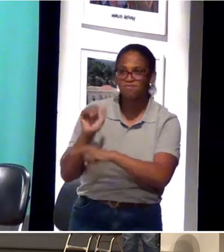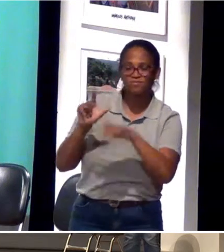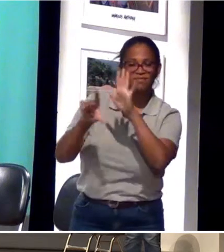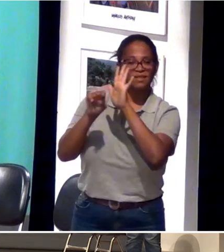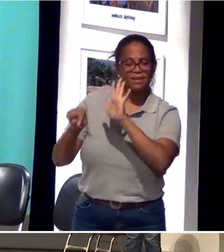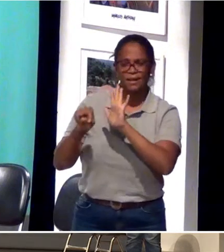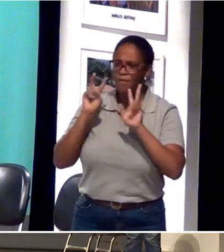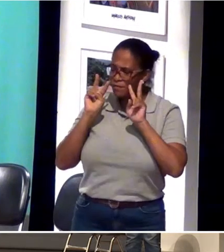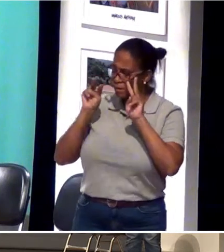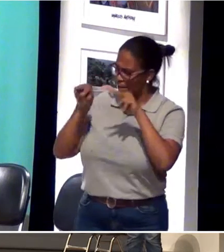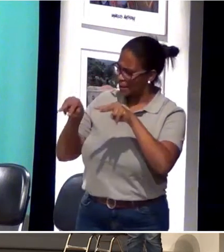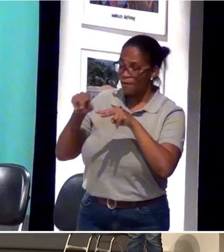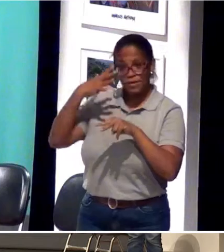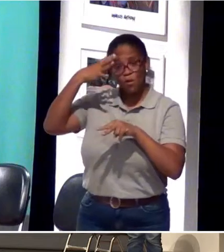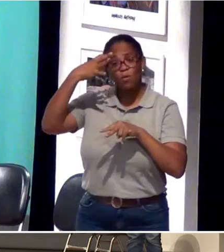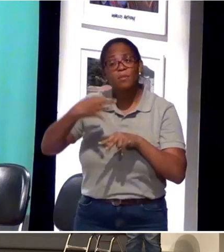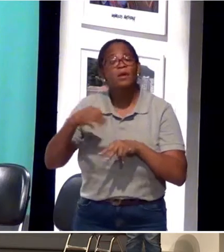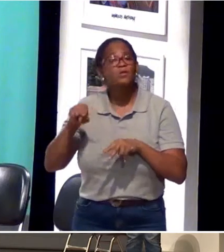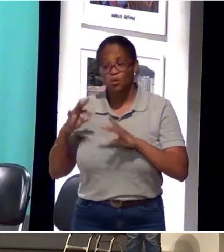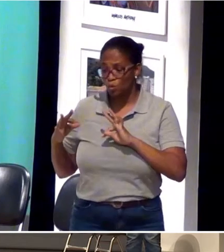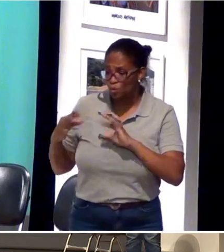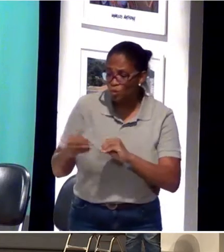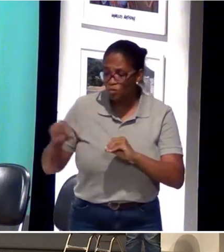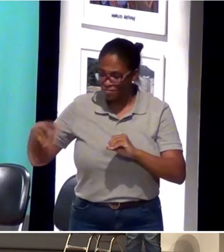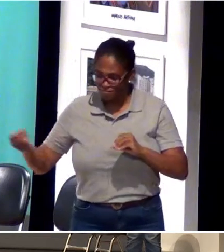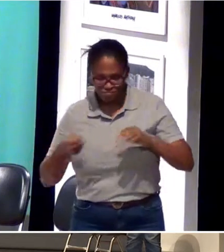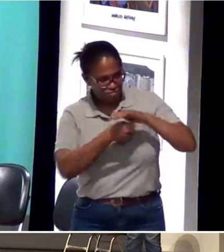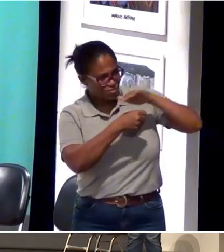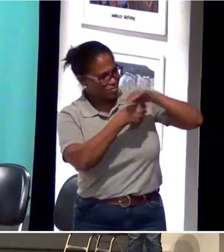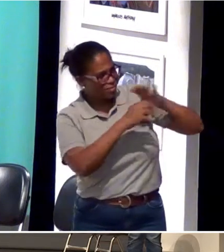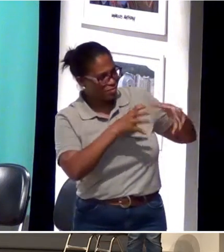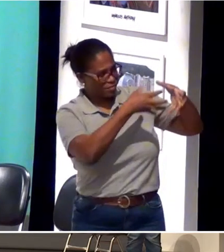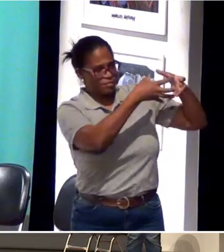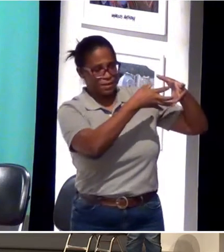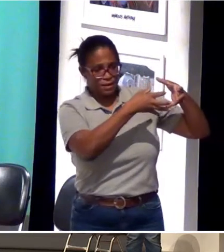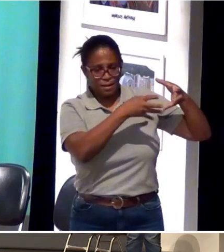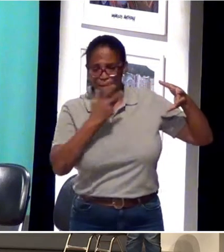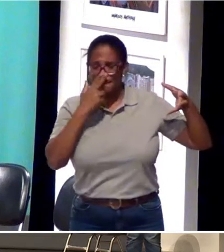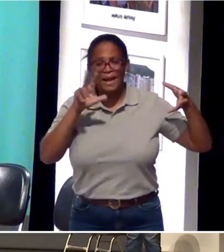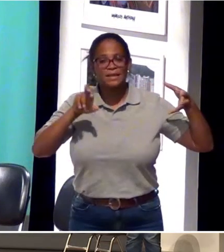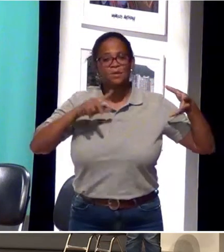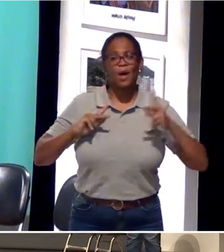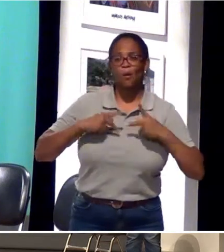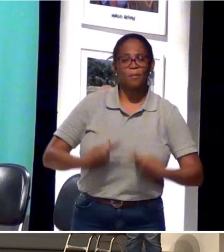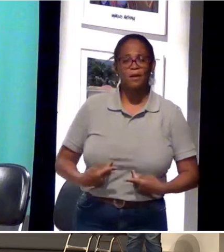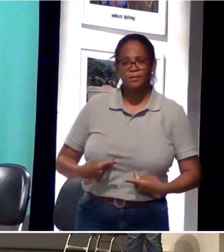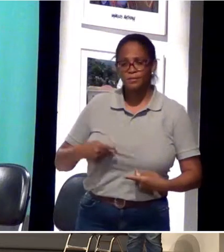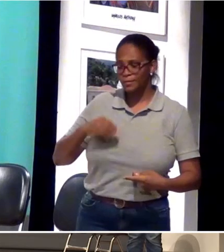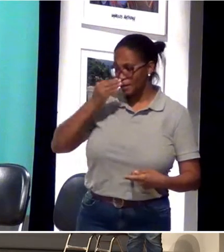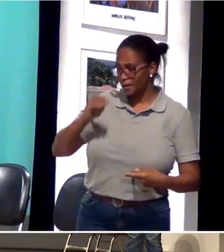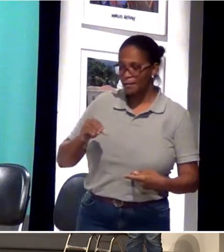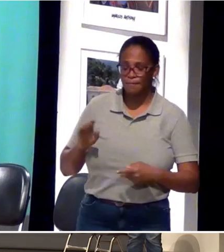porque você entende que todos, de algum modo, que compõem isso, não são humanos. E aí, não são